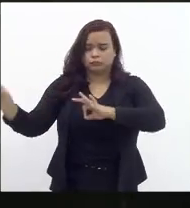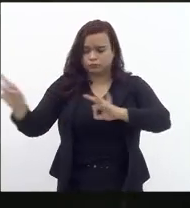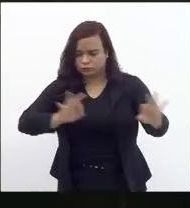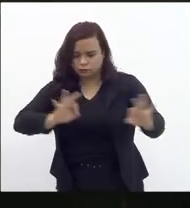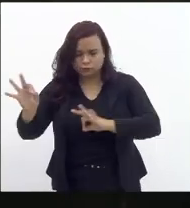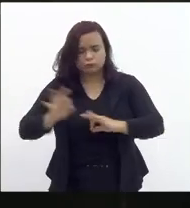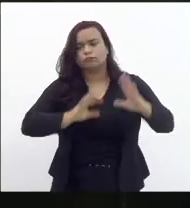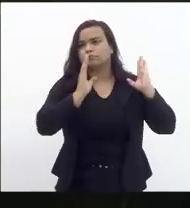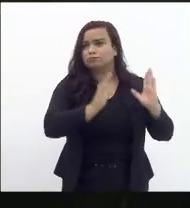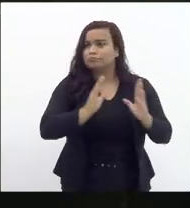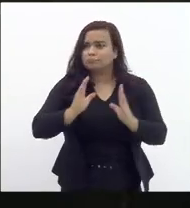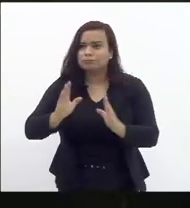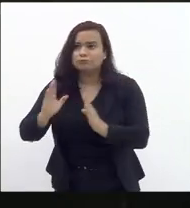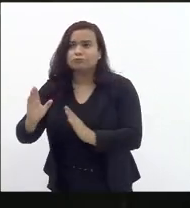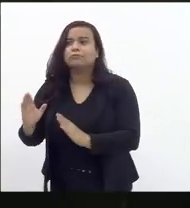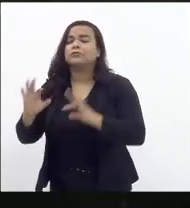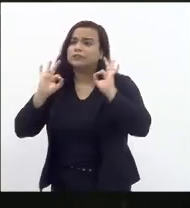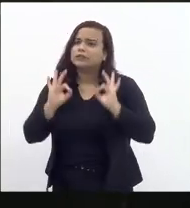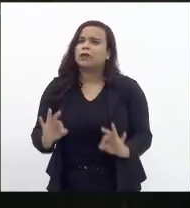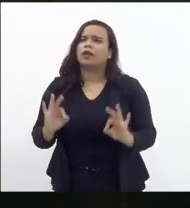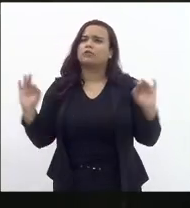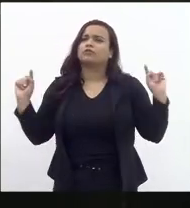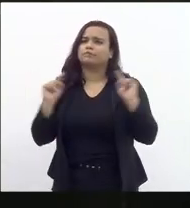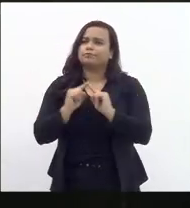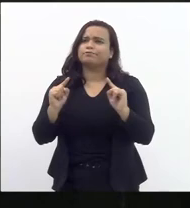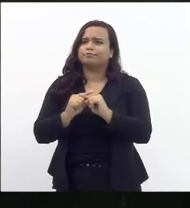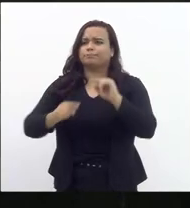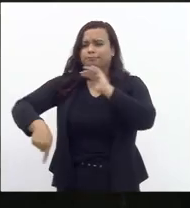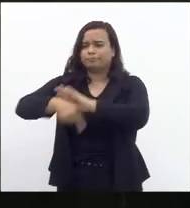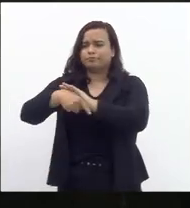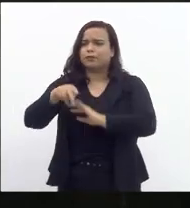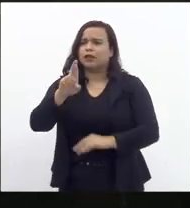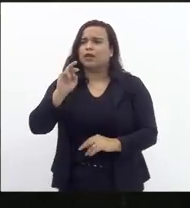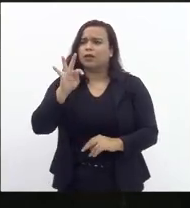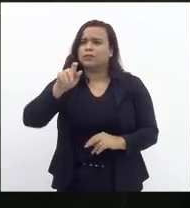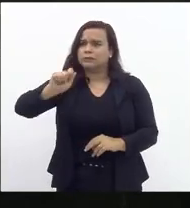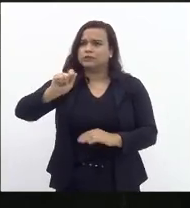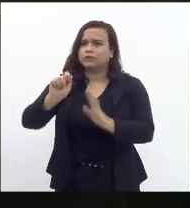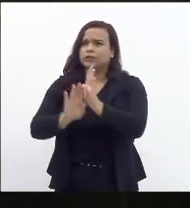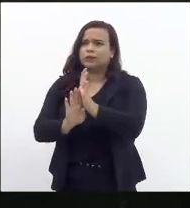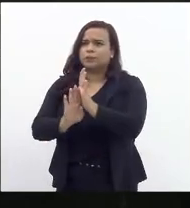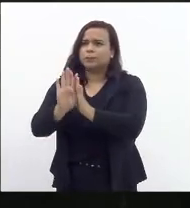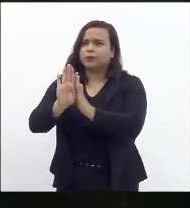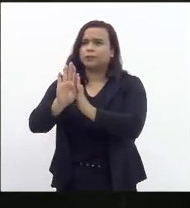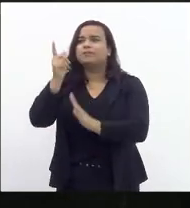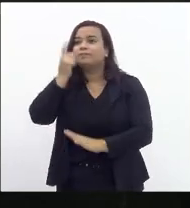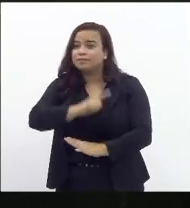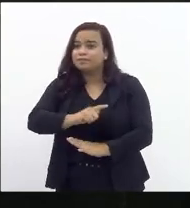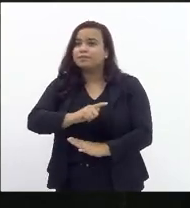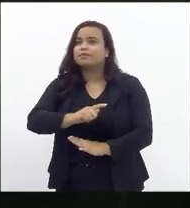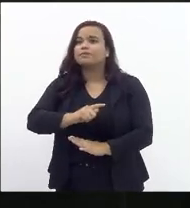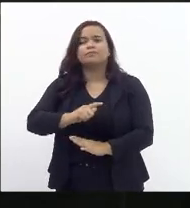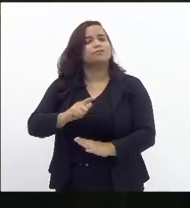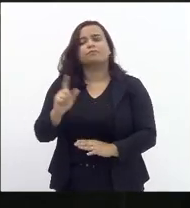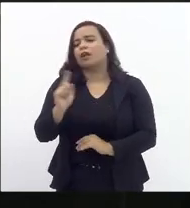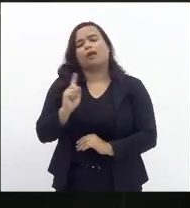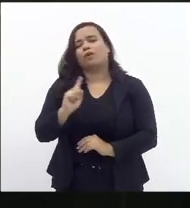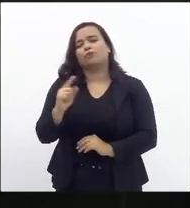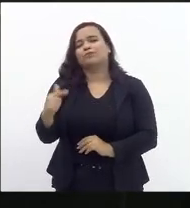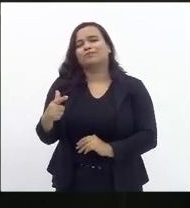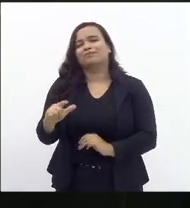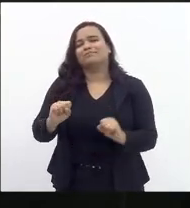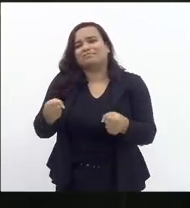organizado e planejado para a receita subir? Eu diria que não, senhora